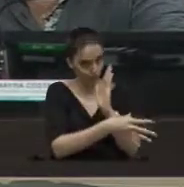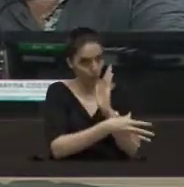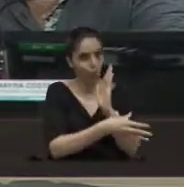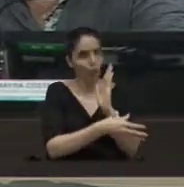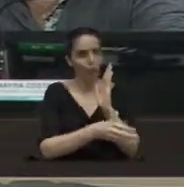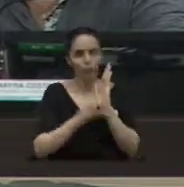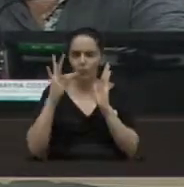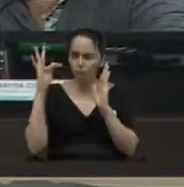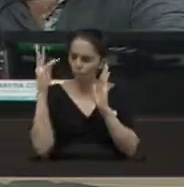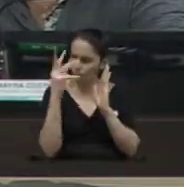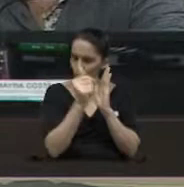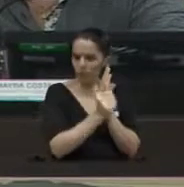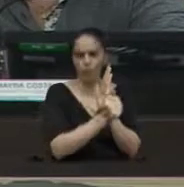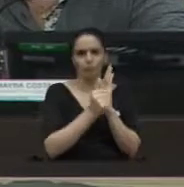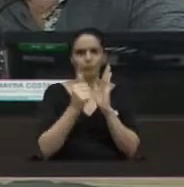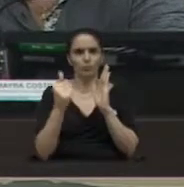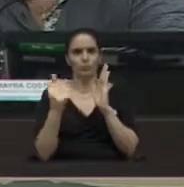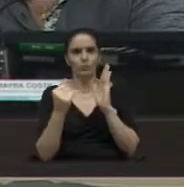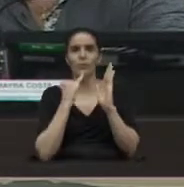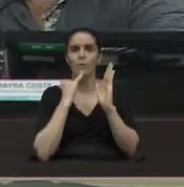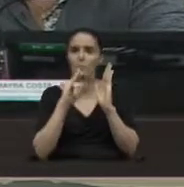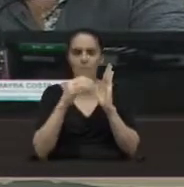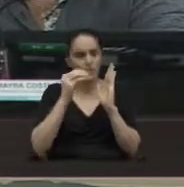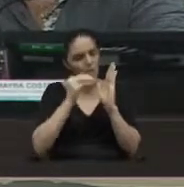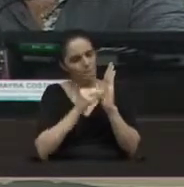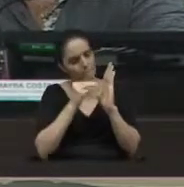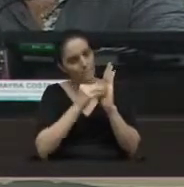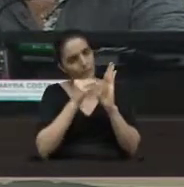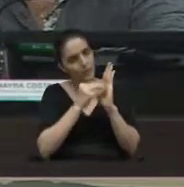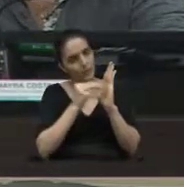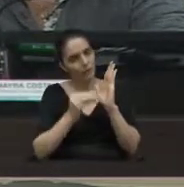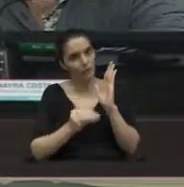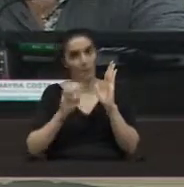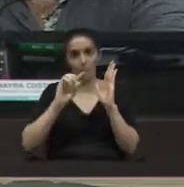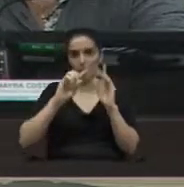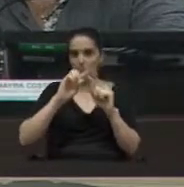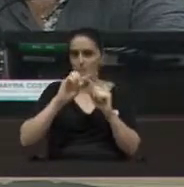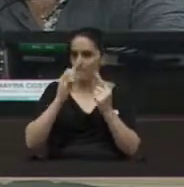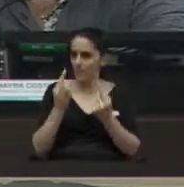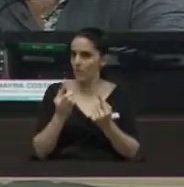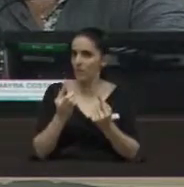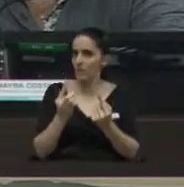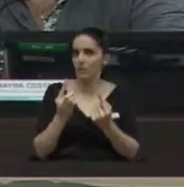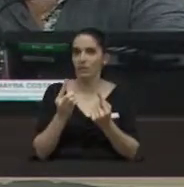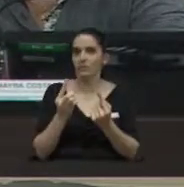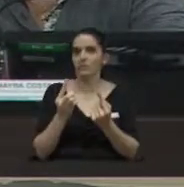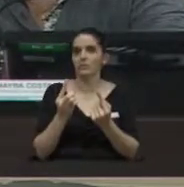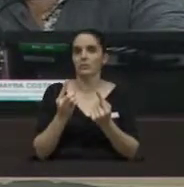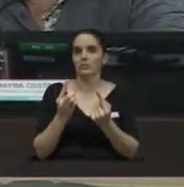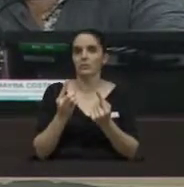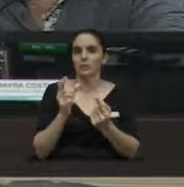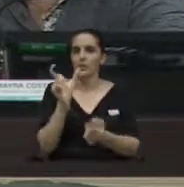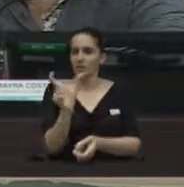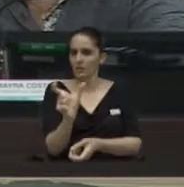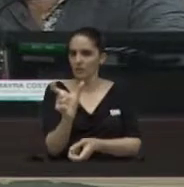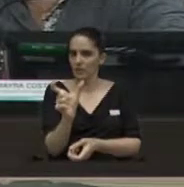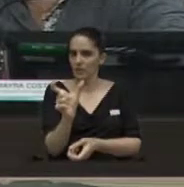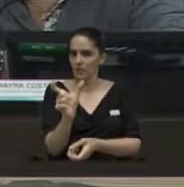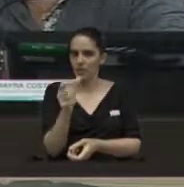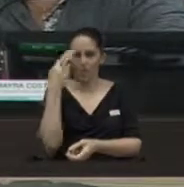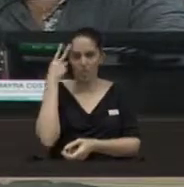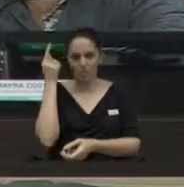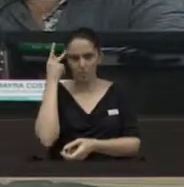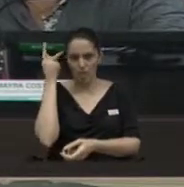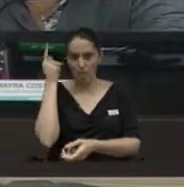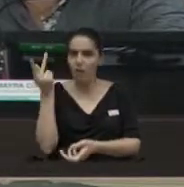todos cadastrados, as informações, todas elas, mas isso não está funcionando. O que